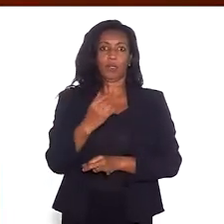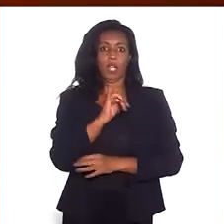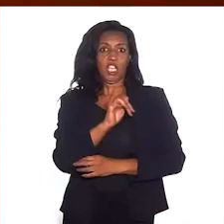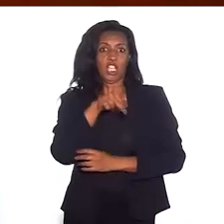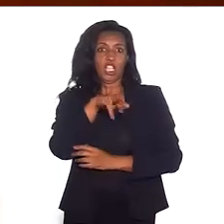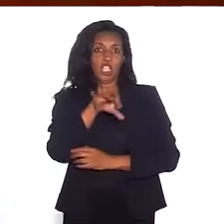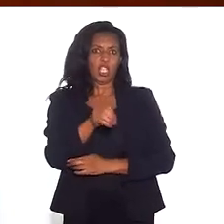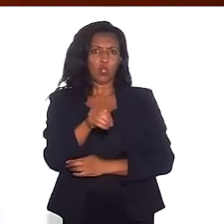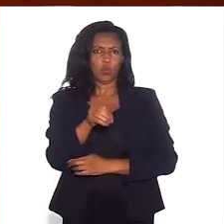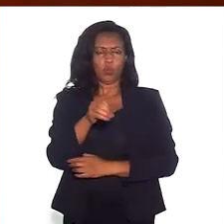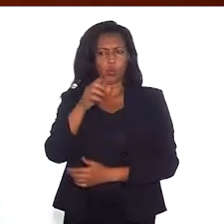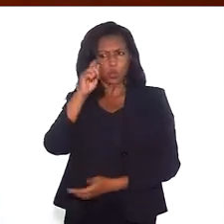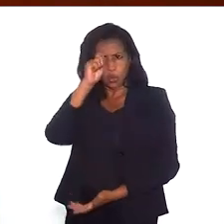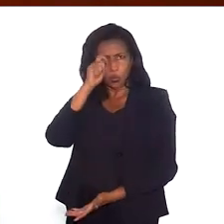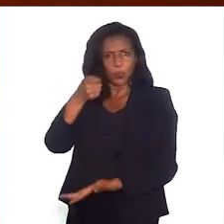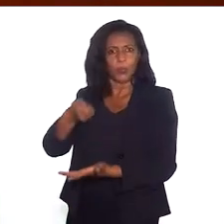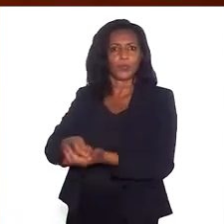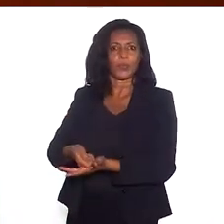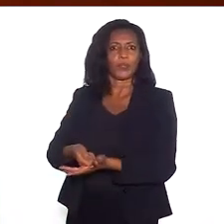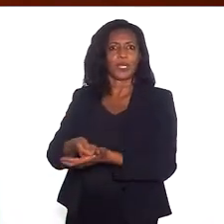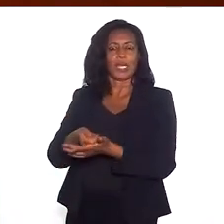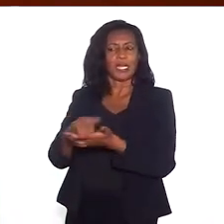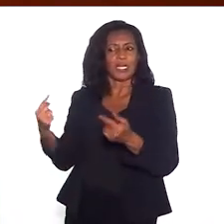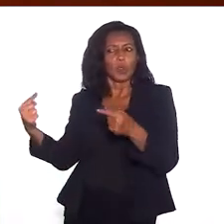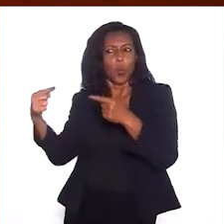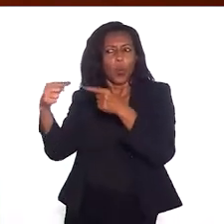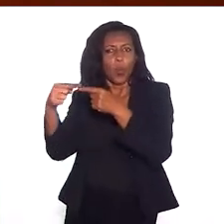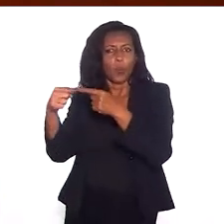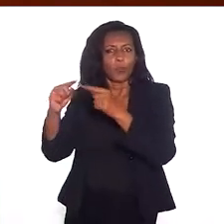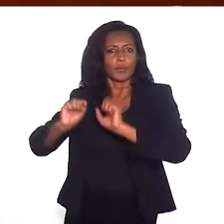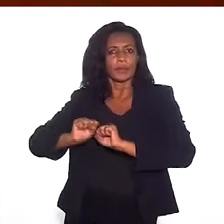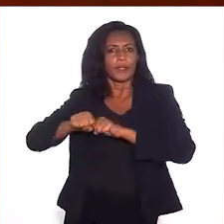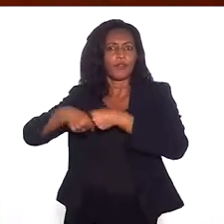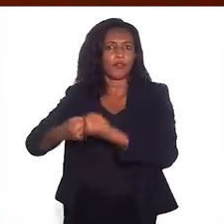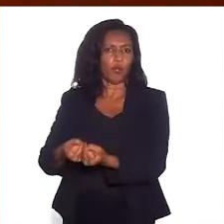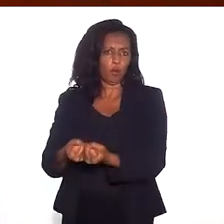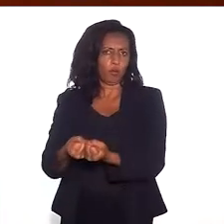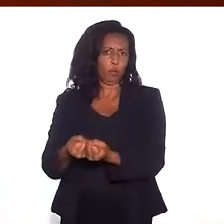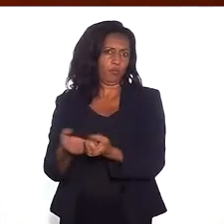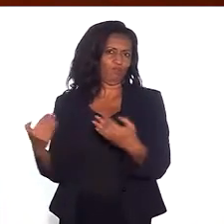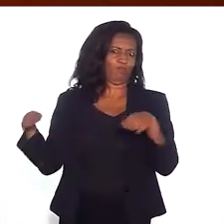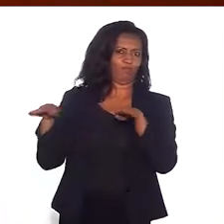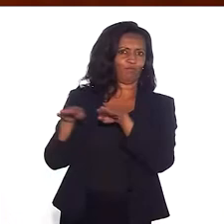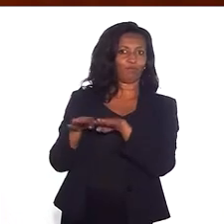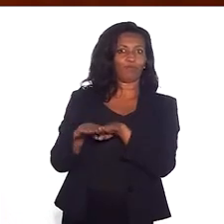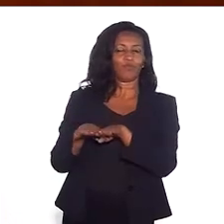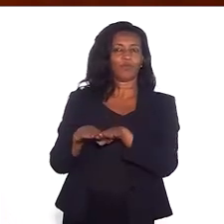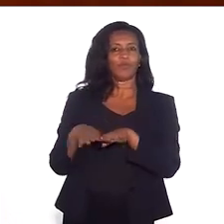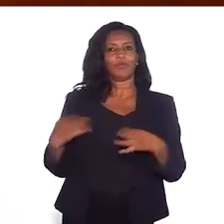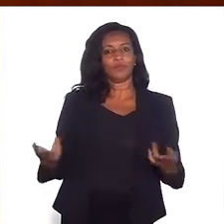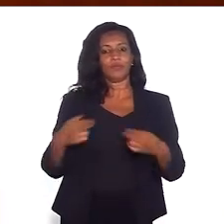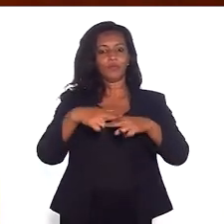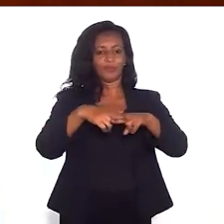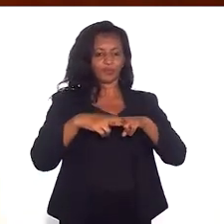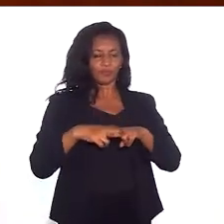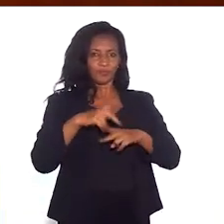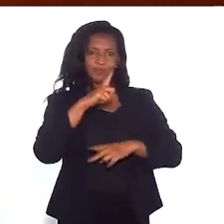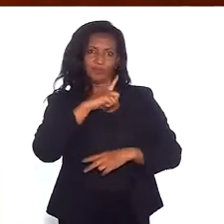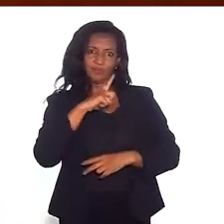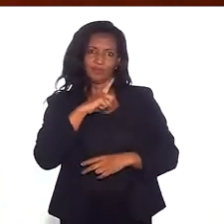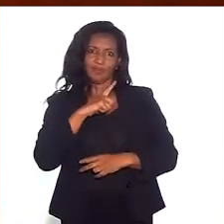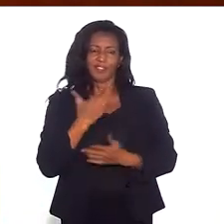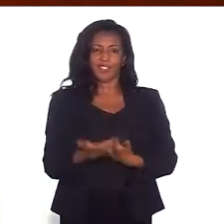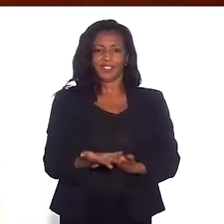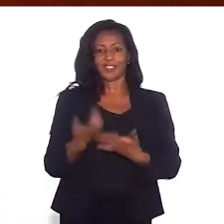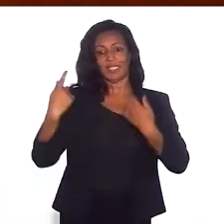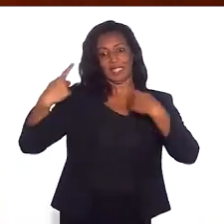nós chamamos de ismos de dominação, se combinam e se reforçam mutuamente. Então, é por isso que a